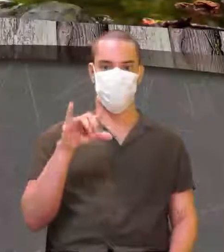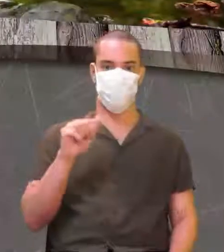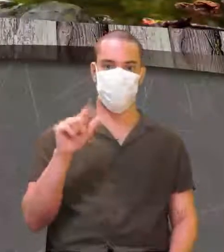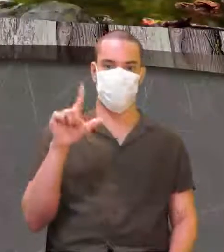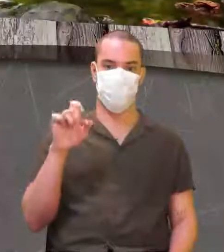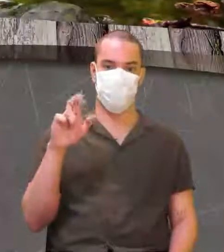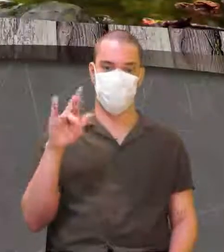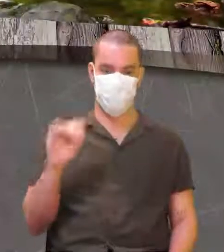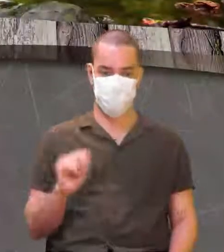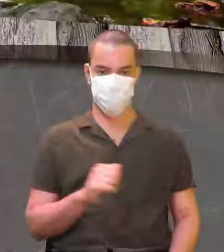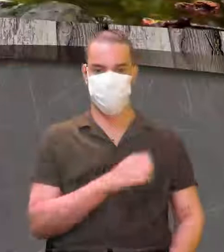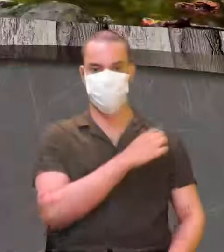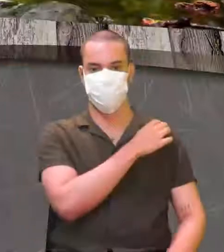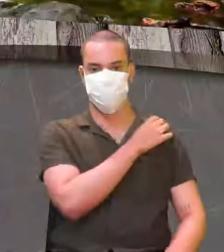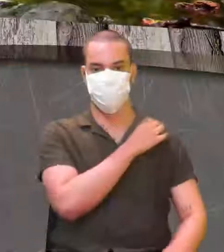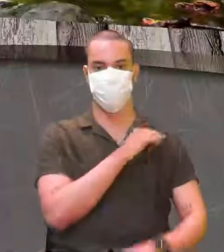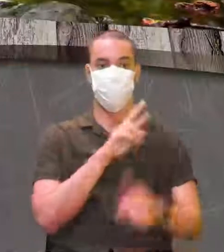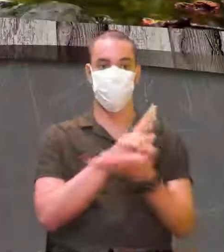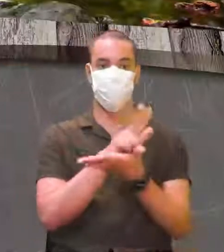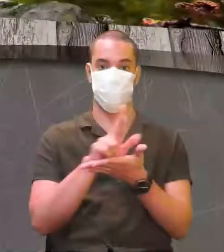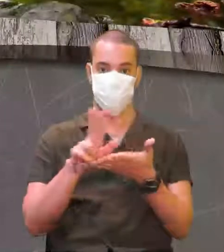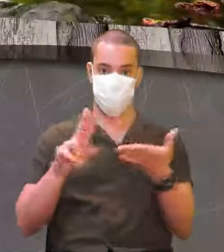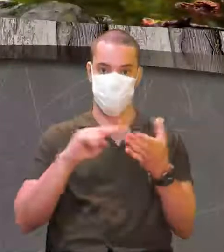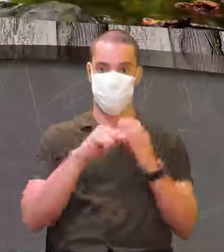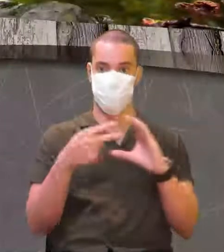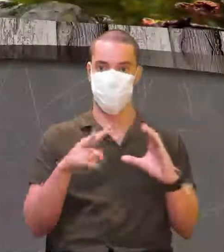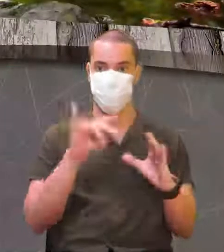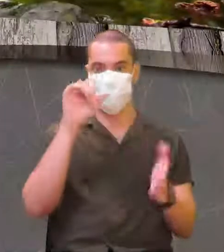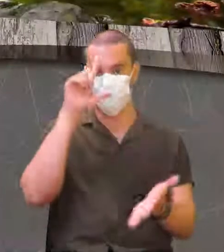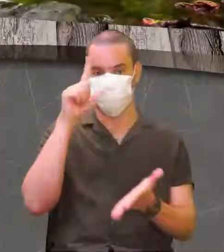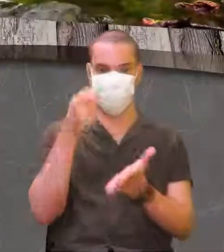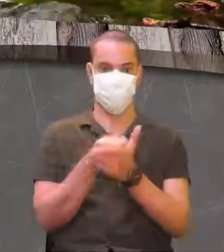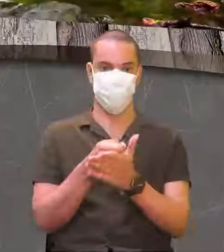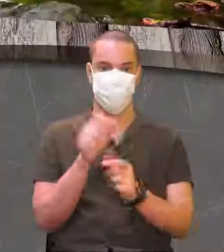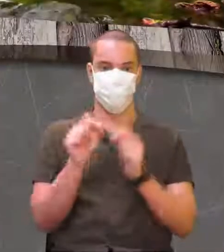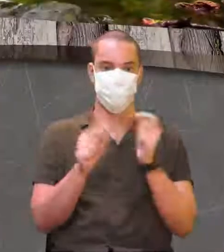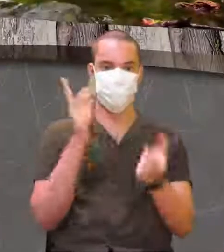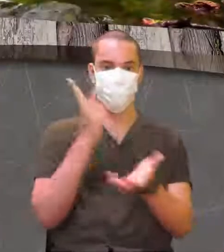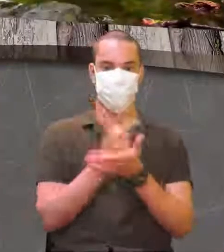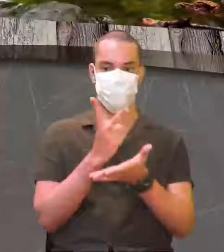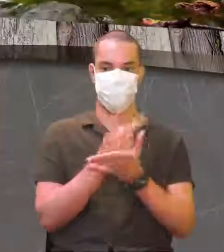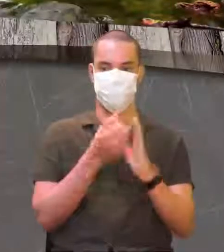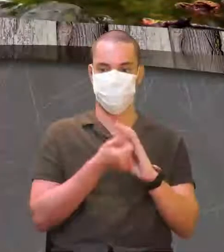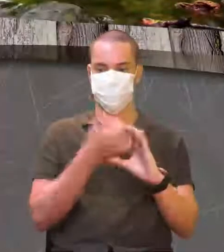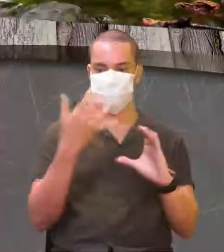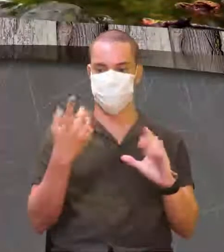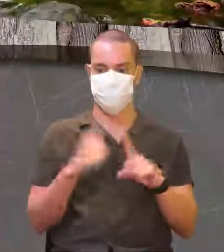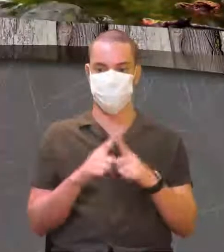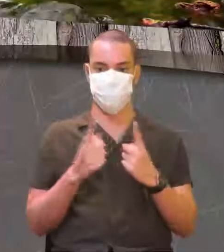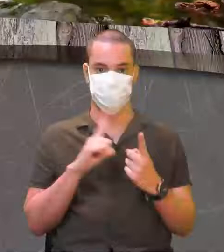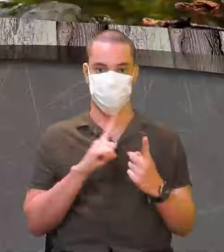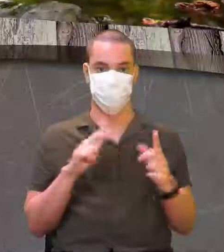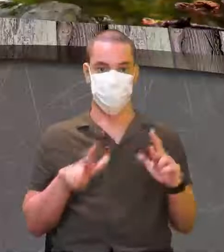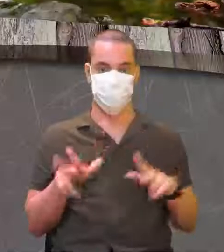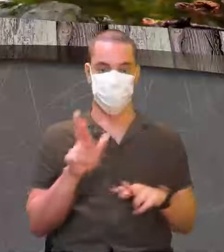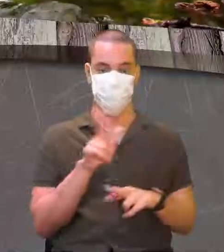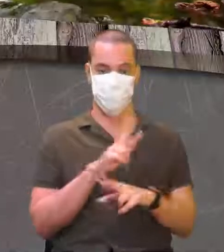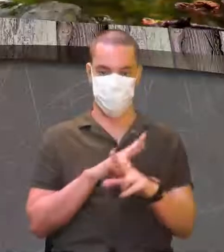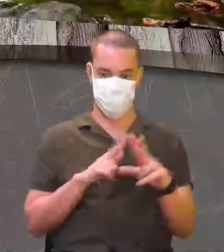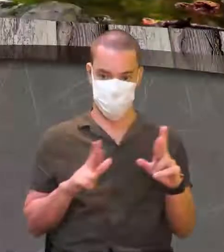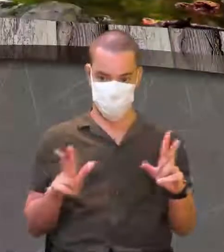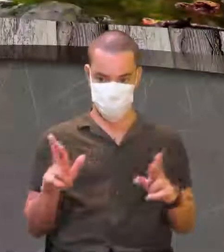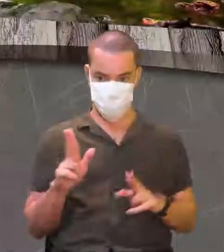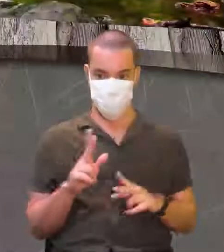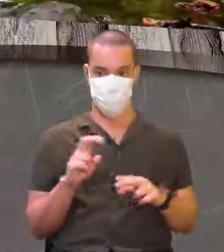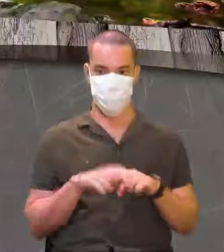Né? Os vários alelos que vão, então, determinar a mesma característica, mas você vai ter a variação